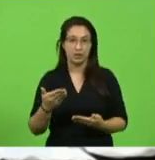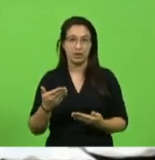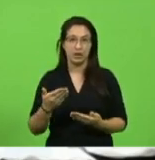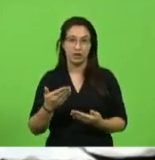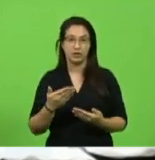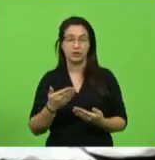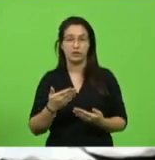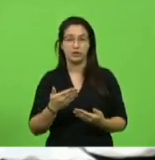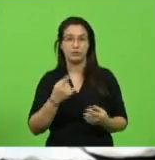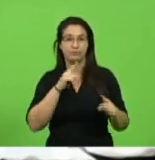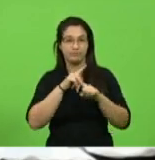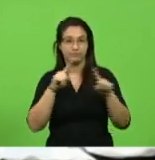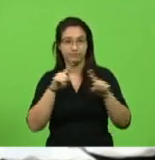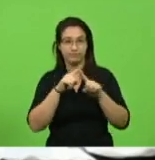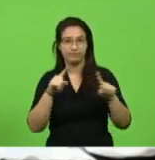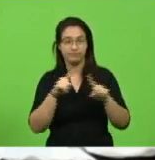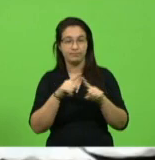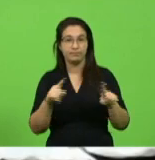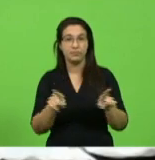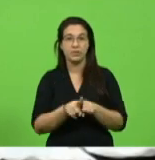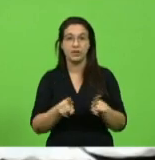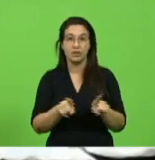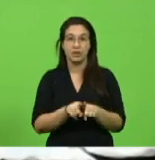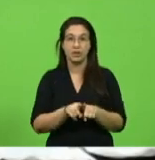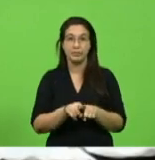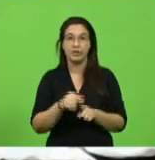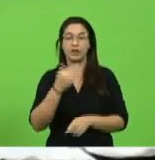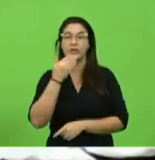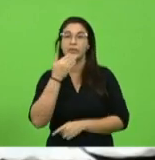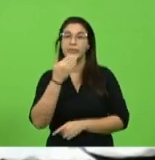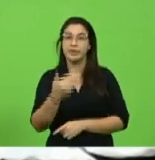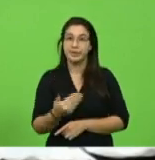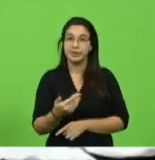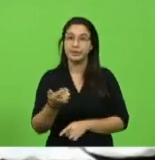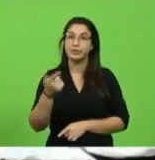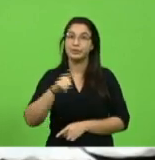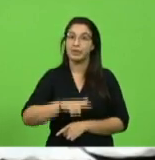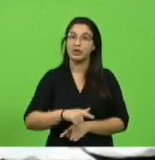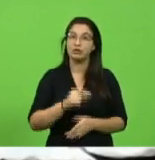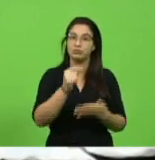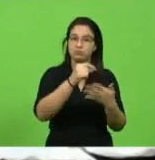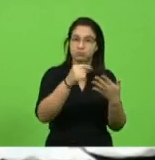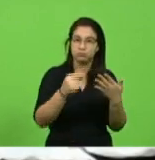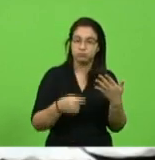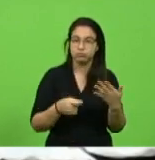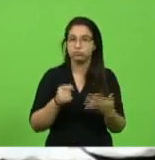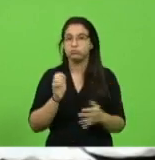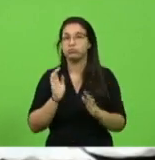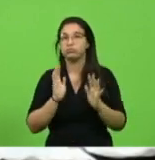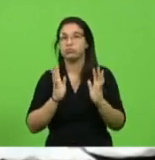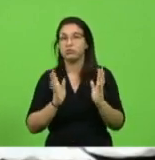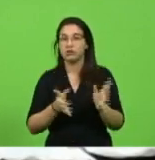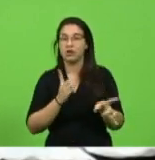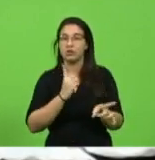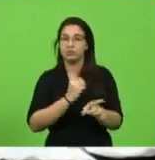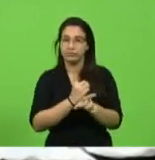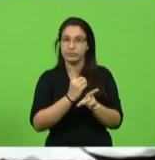tendo em conta a natureza e a vocação dos pedidos, bem como os elementos já apurados pela Comissão Parlamentar de